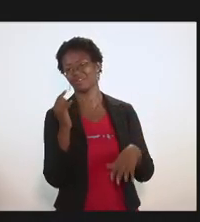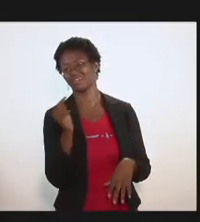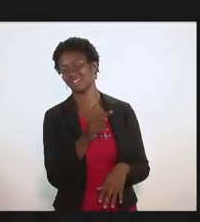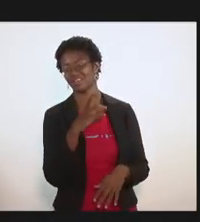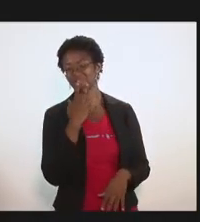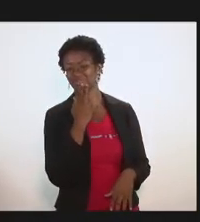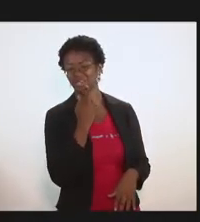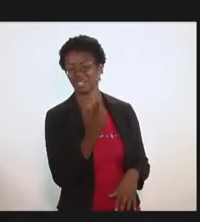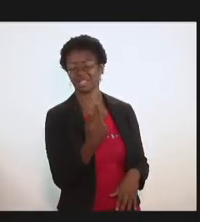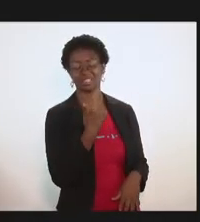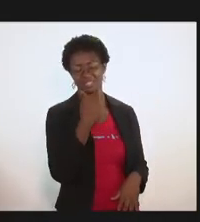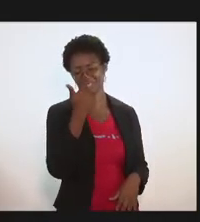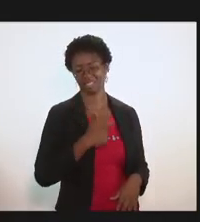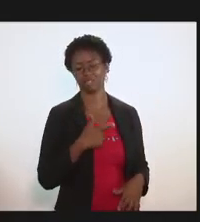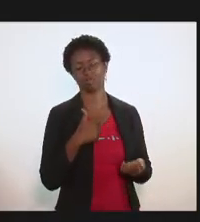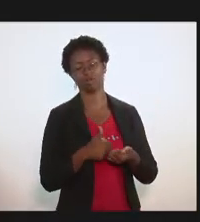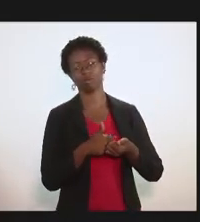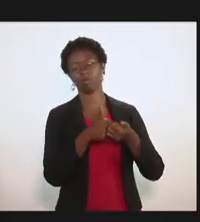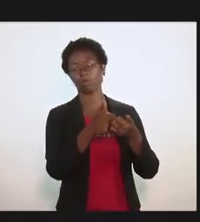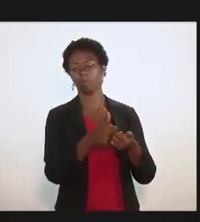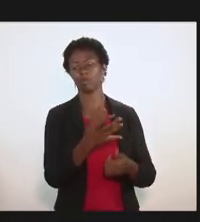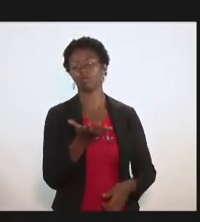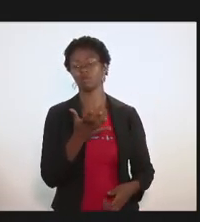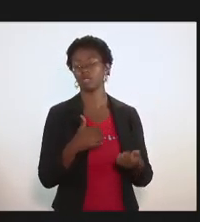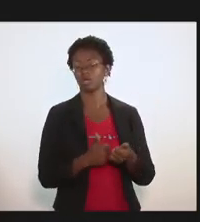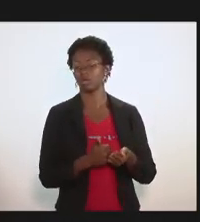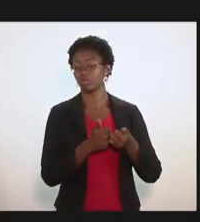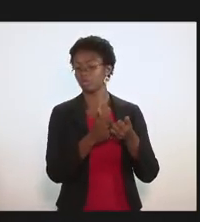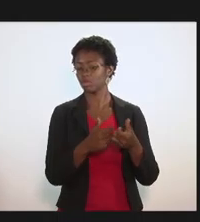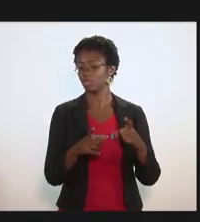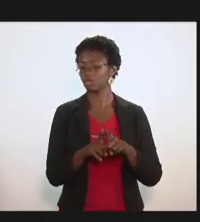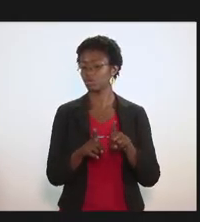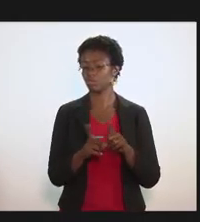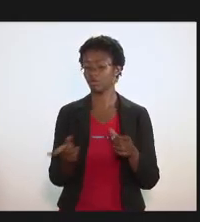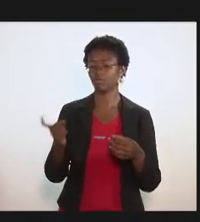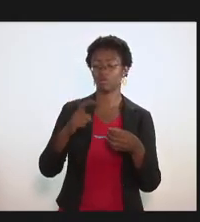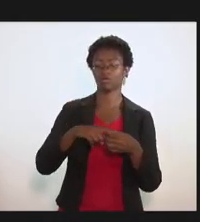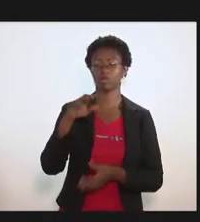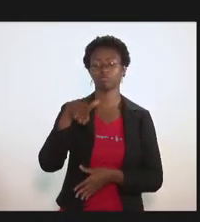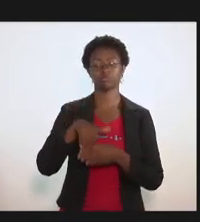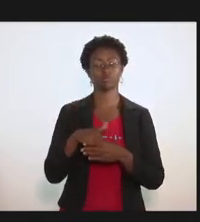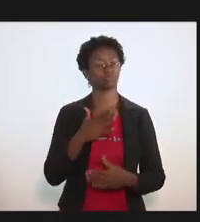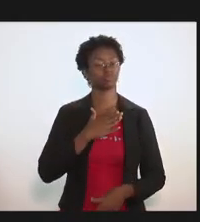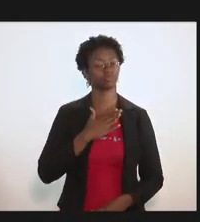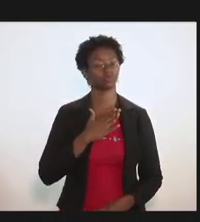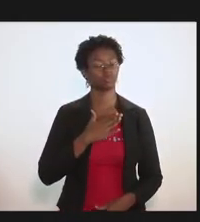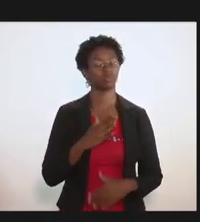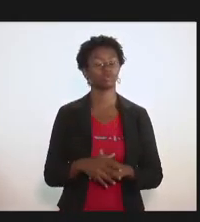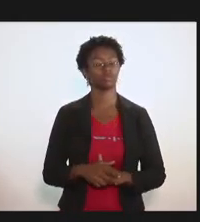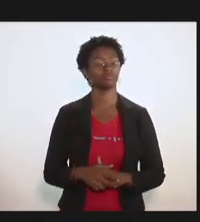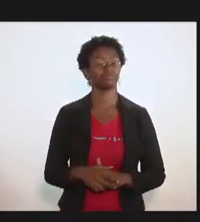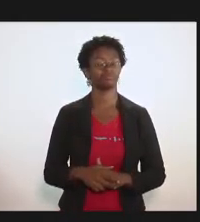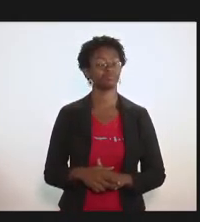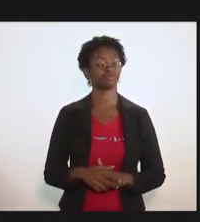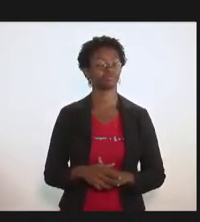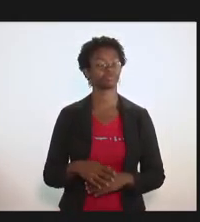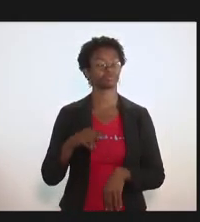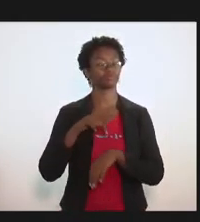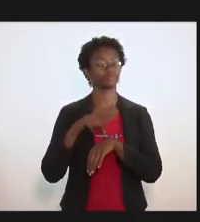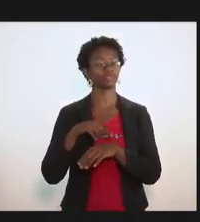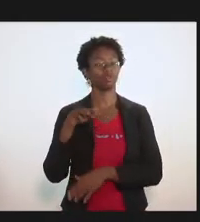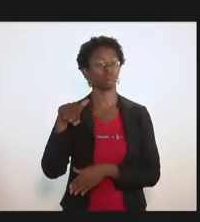no momento que votamos essa matéria, aí o deputado Márcio Pacheco, e eu aí